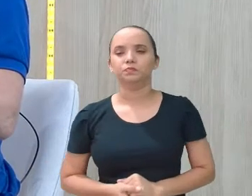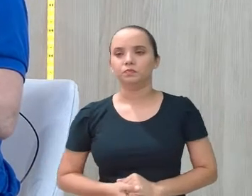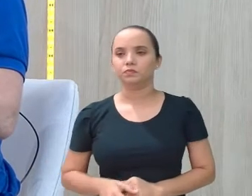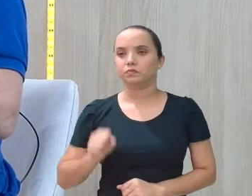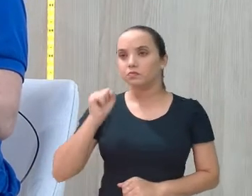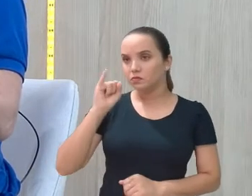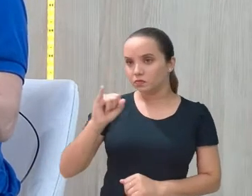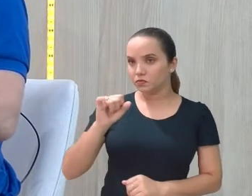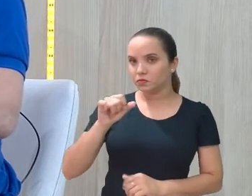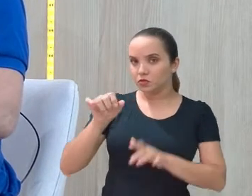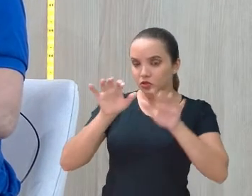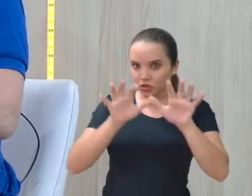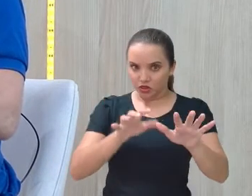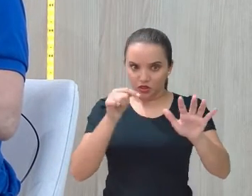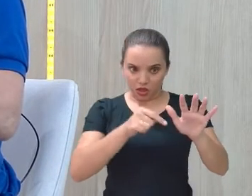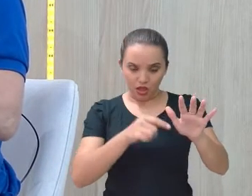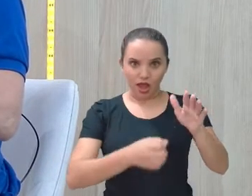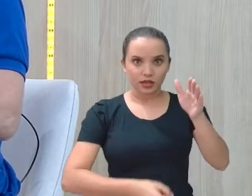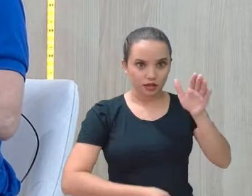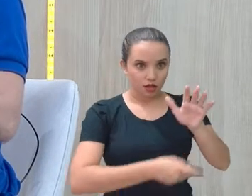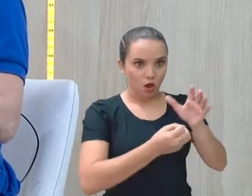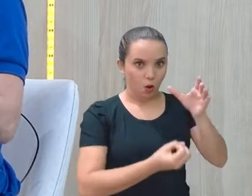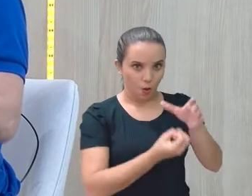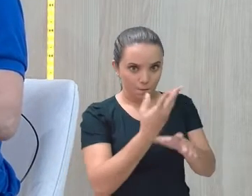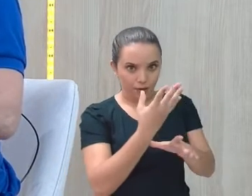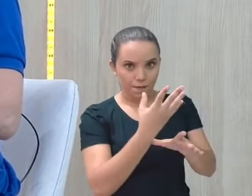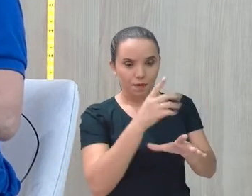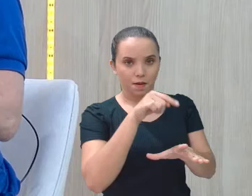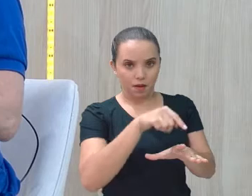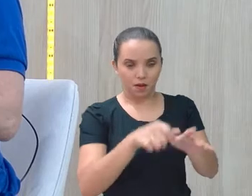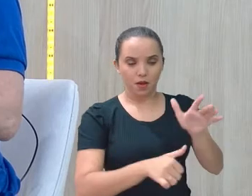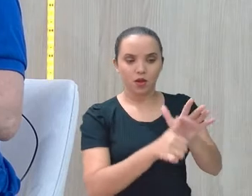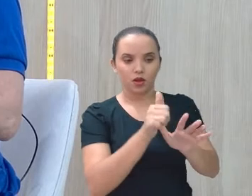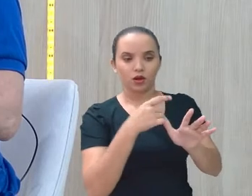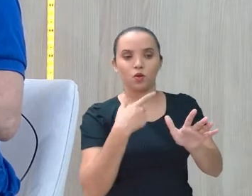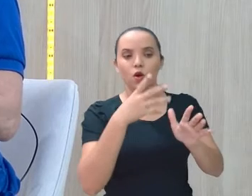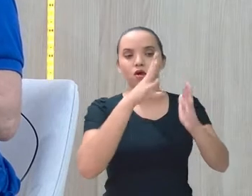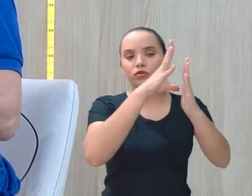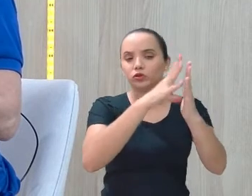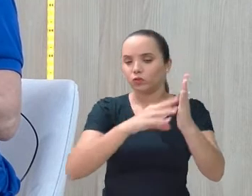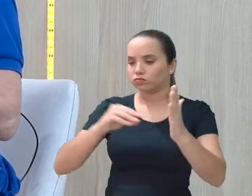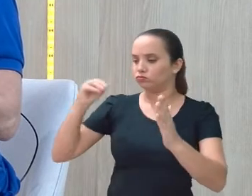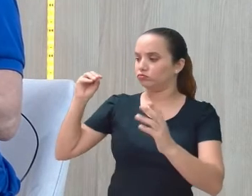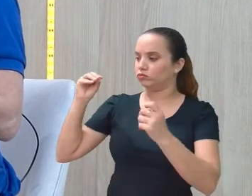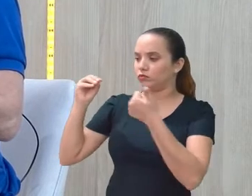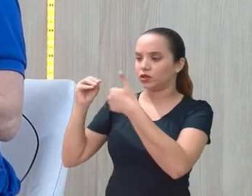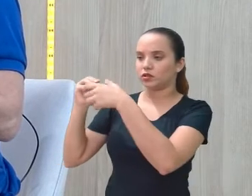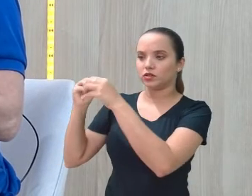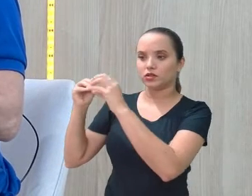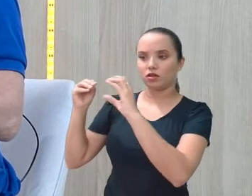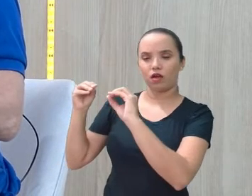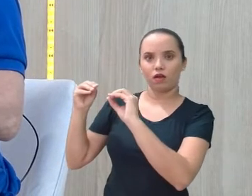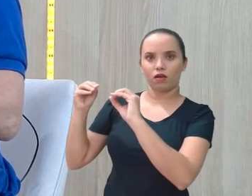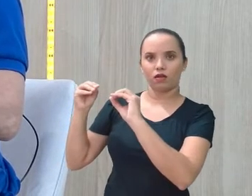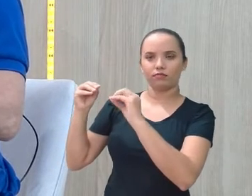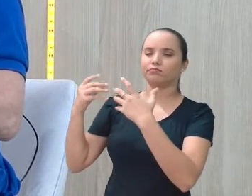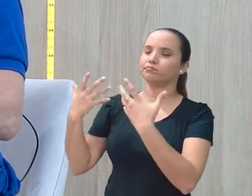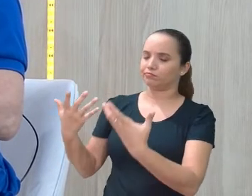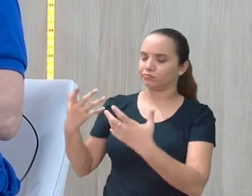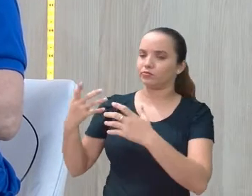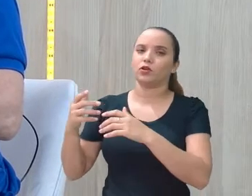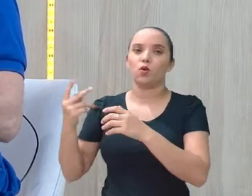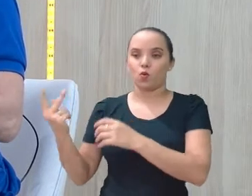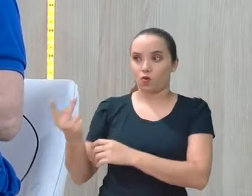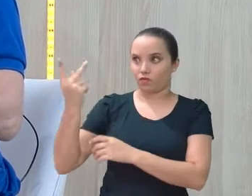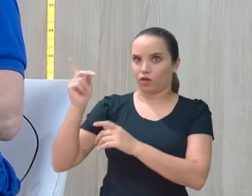Se dessa matriz eu tiro 100 cópias, o valor já vai caindo, tá? Então,